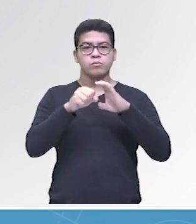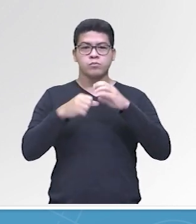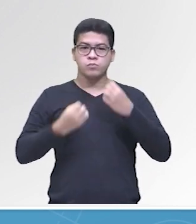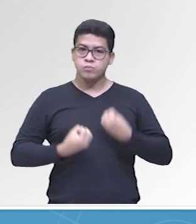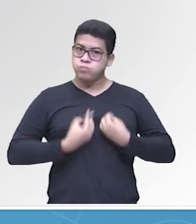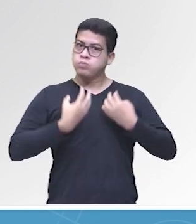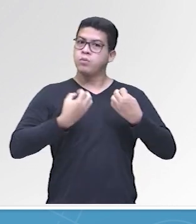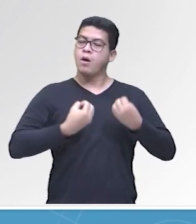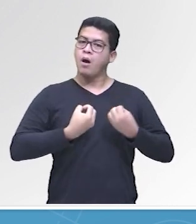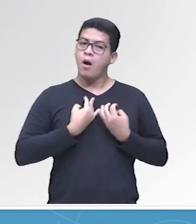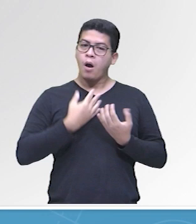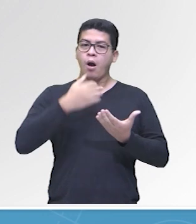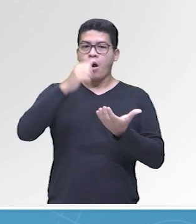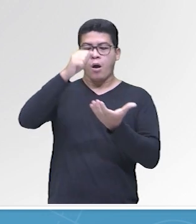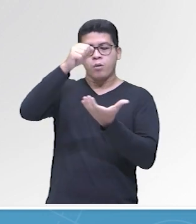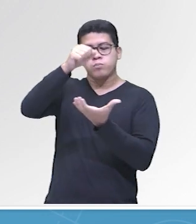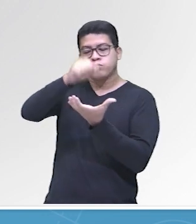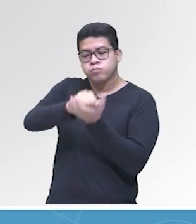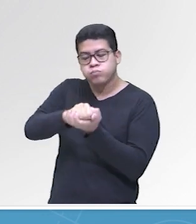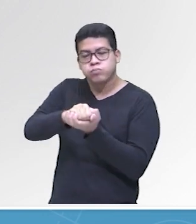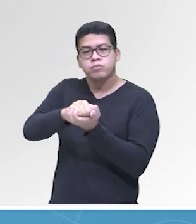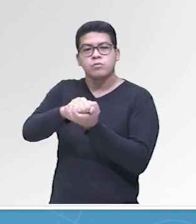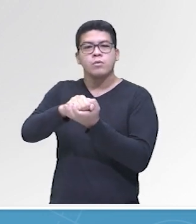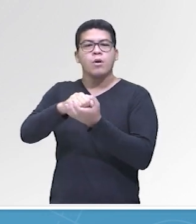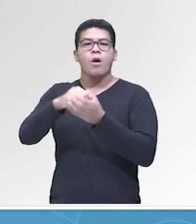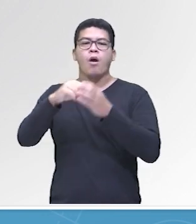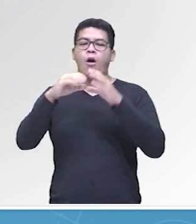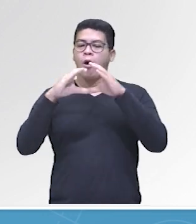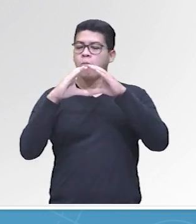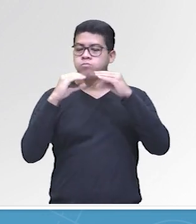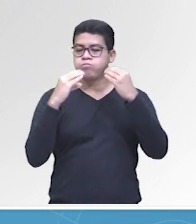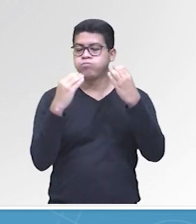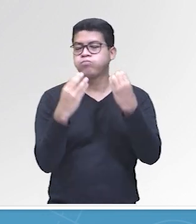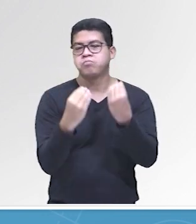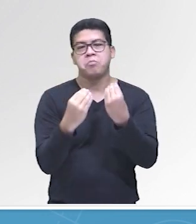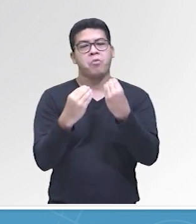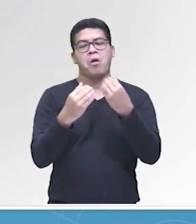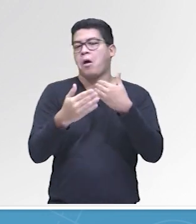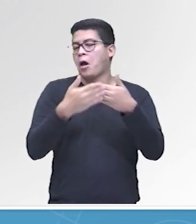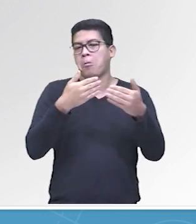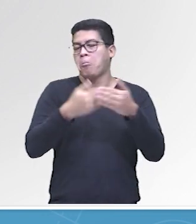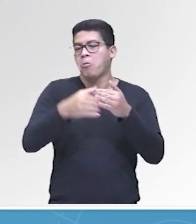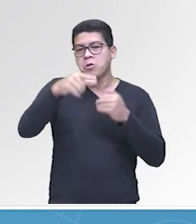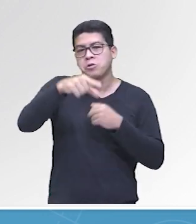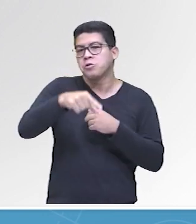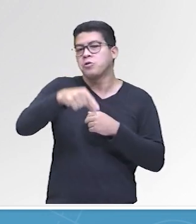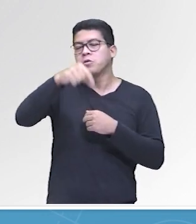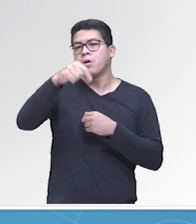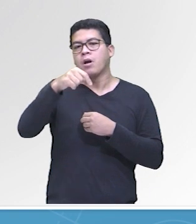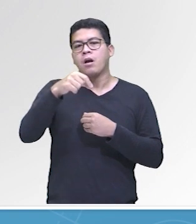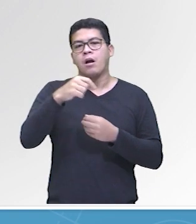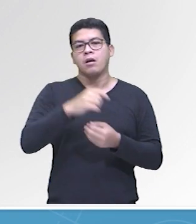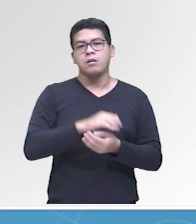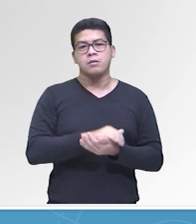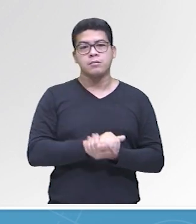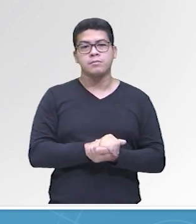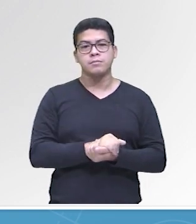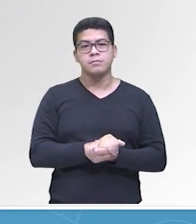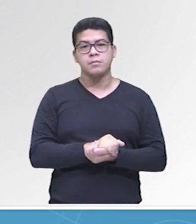e colocar a função que nós mostramos para você, né? Vou colocar aqui mitocôndrias